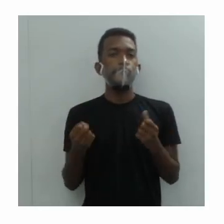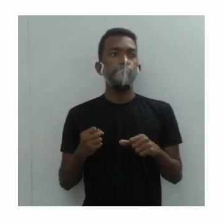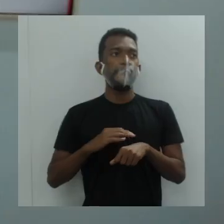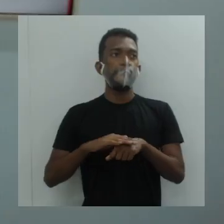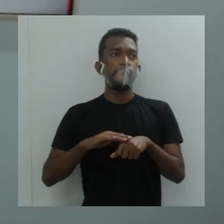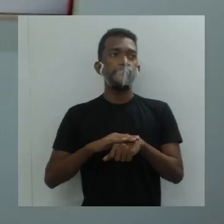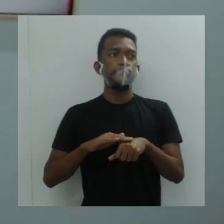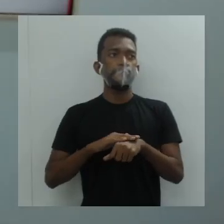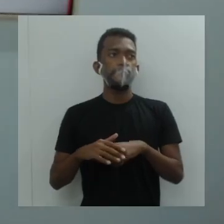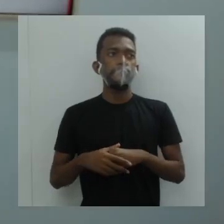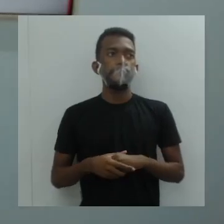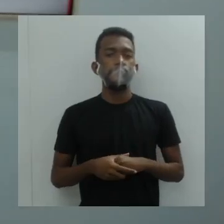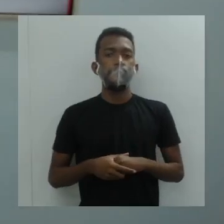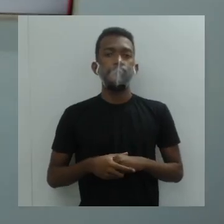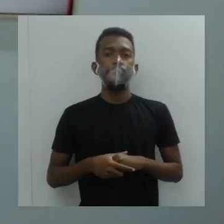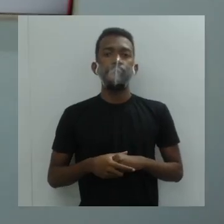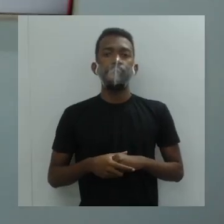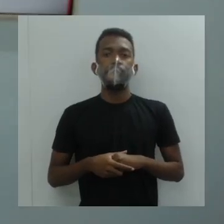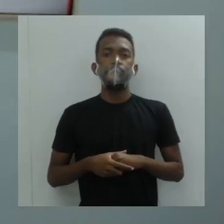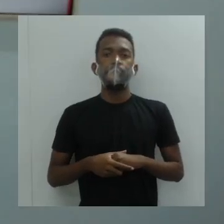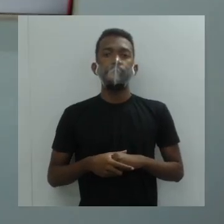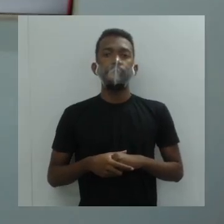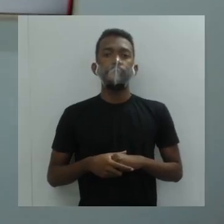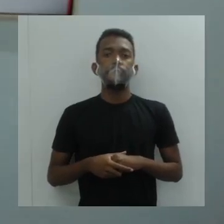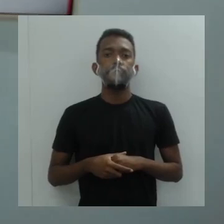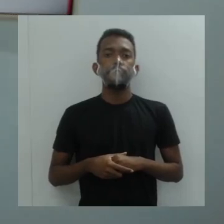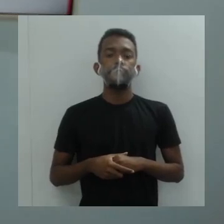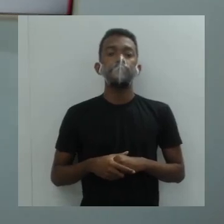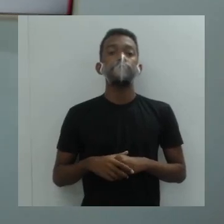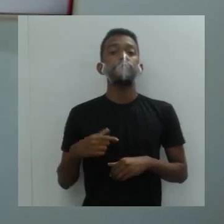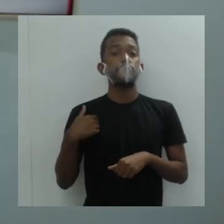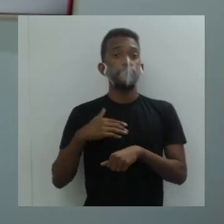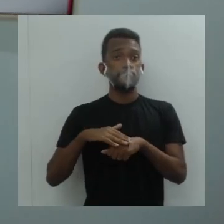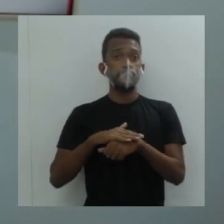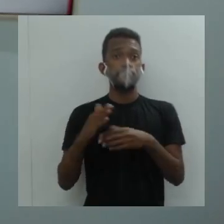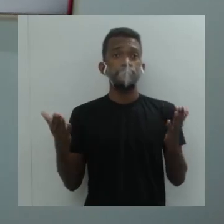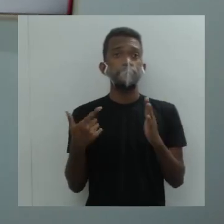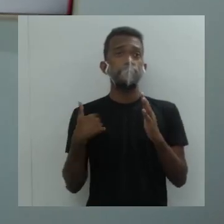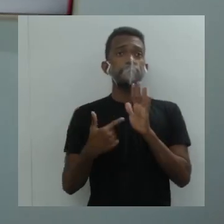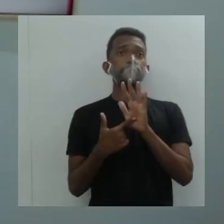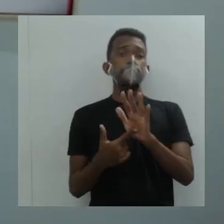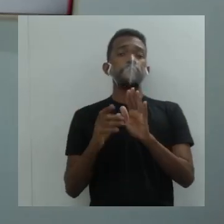pouco. Vamos conversar um pouco aqui. Eu trouxe para vocês esses